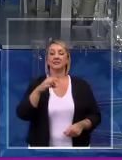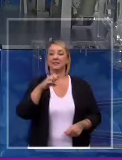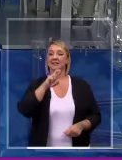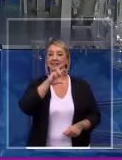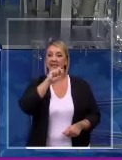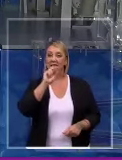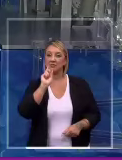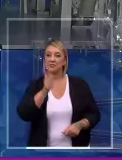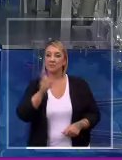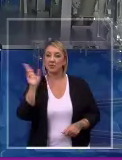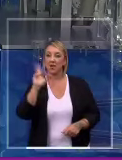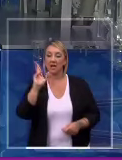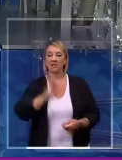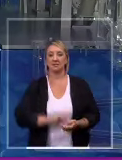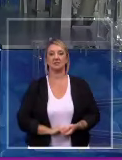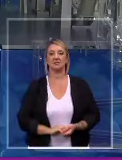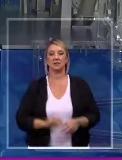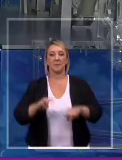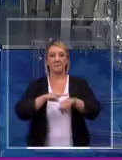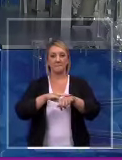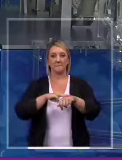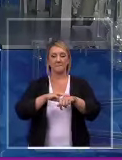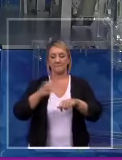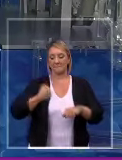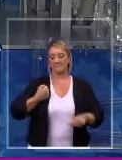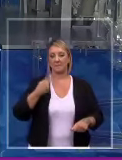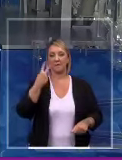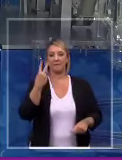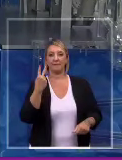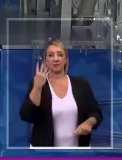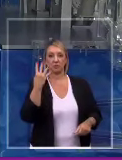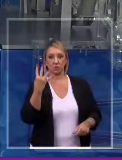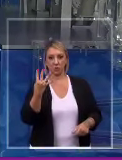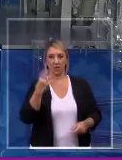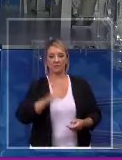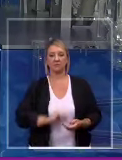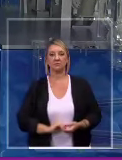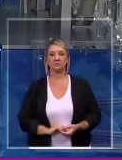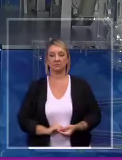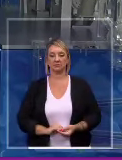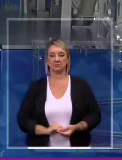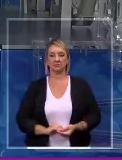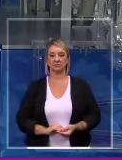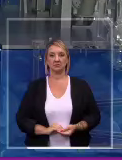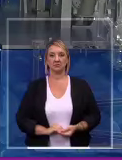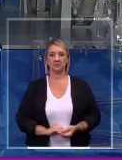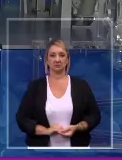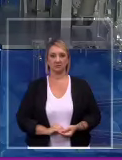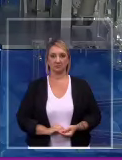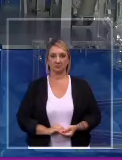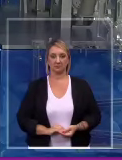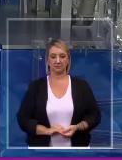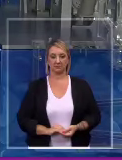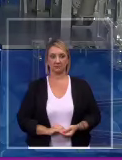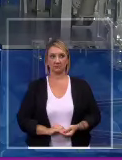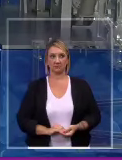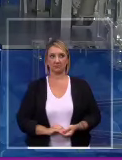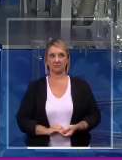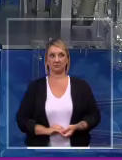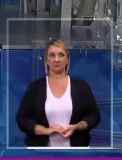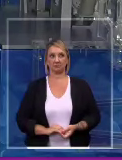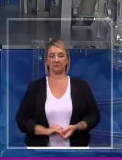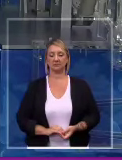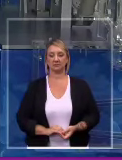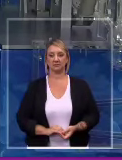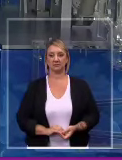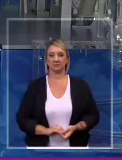a próxima bola, caiu a bola marrom, o número 24. Bola marrom, número 24, foi a dezena sorteada